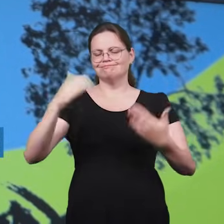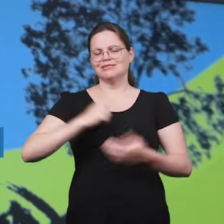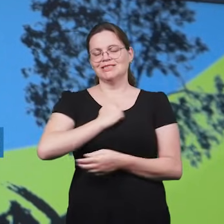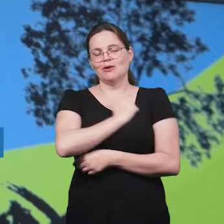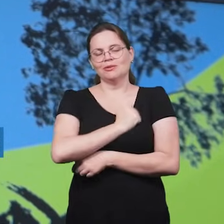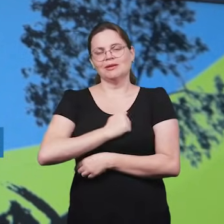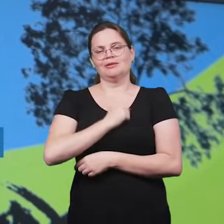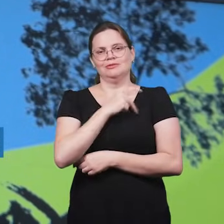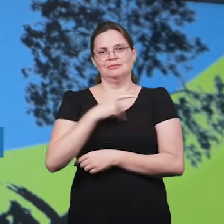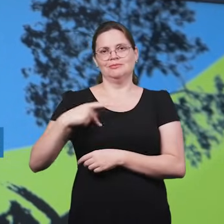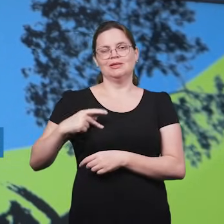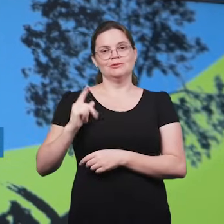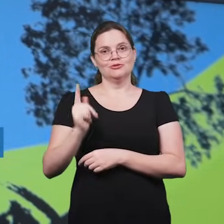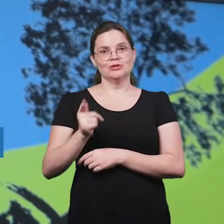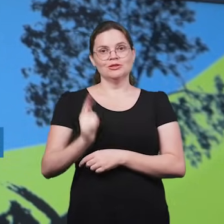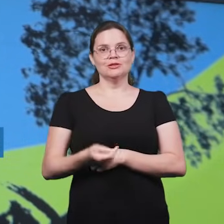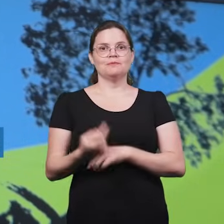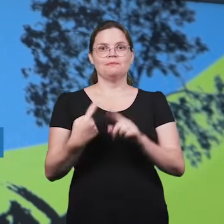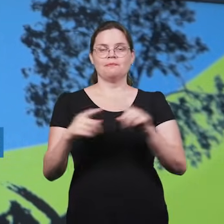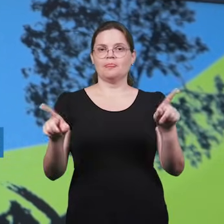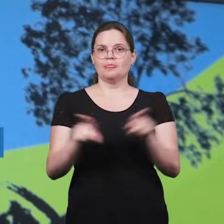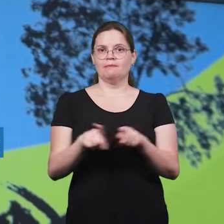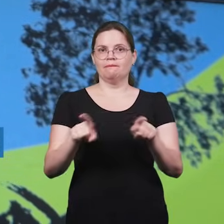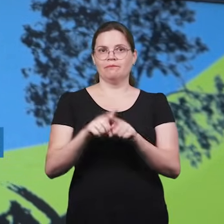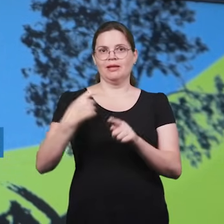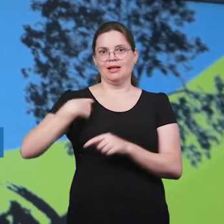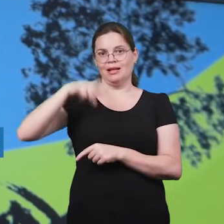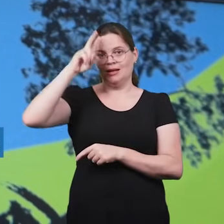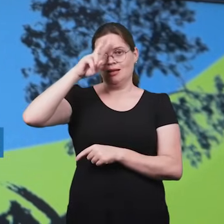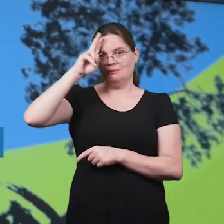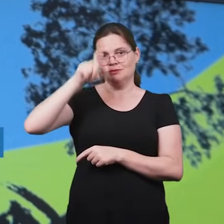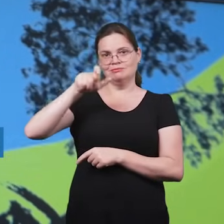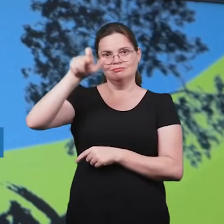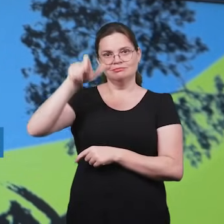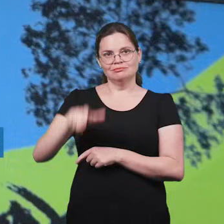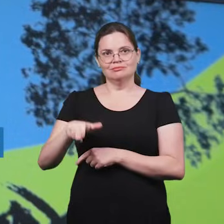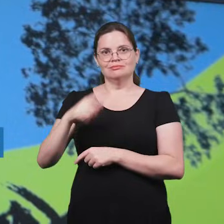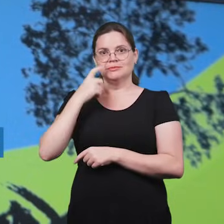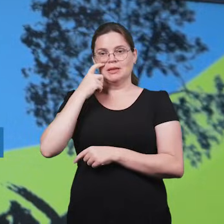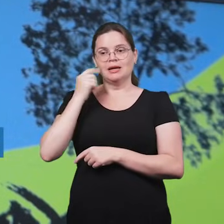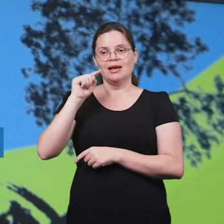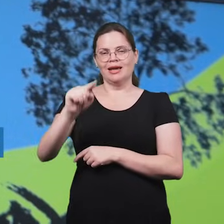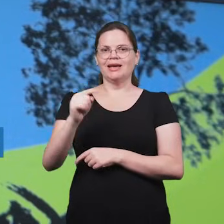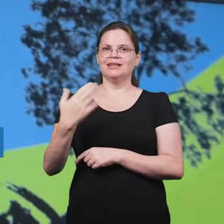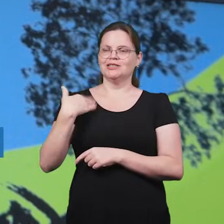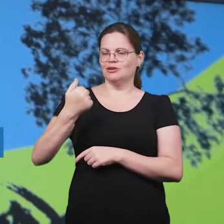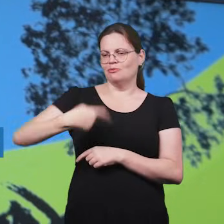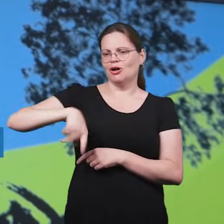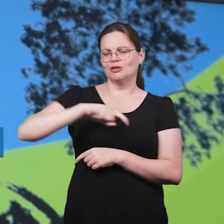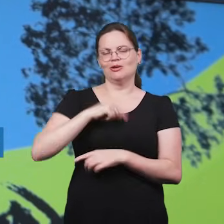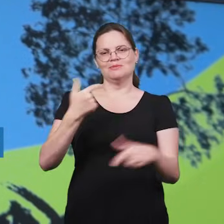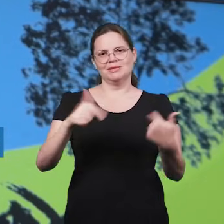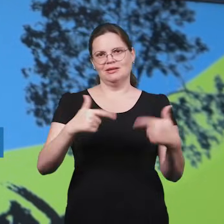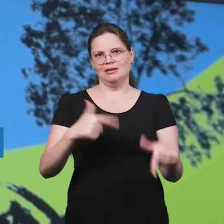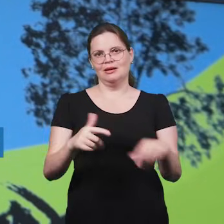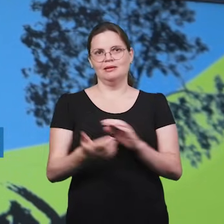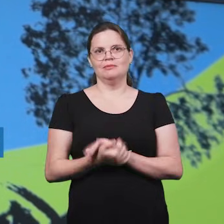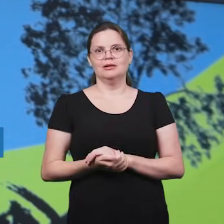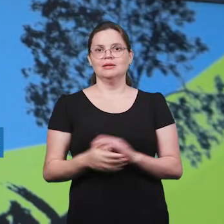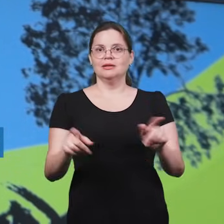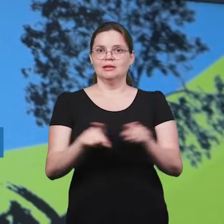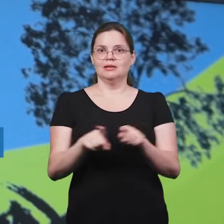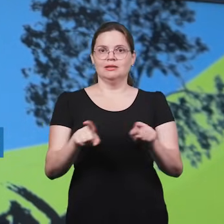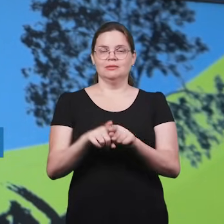saudade, lembrando daquele que com tanto amor nos chamou para este precioso trabalho, e como o Senhor